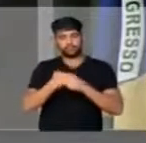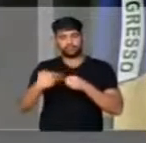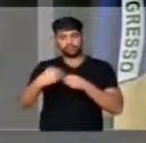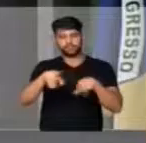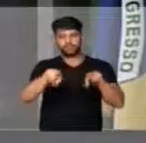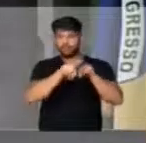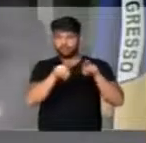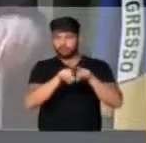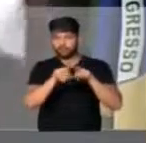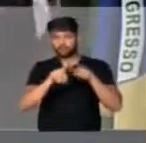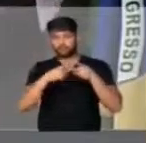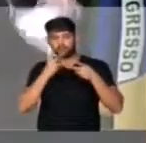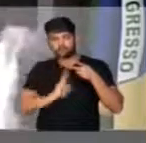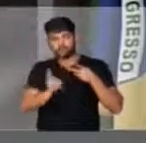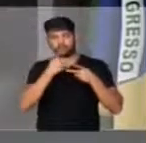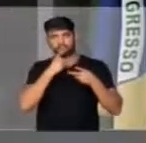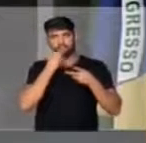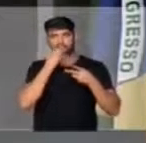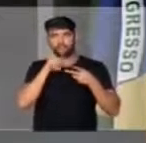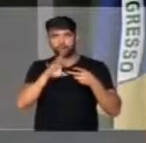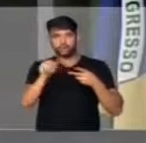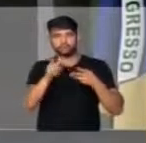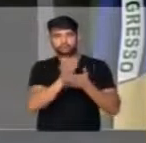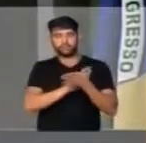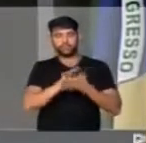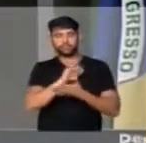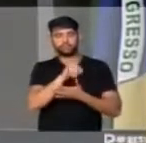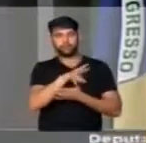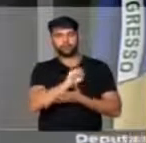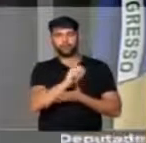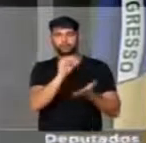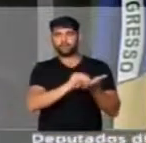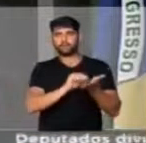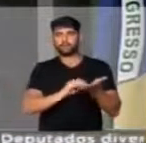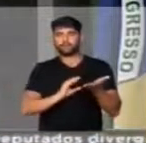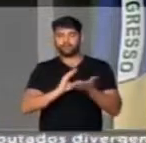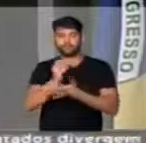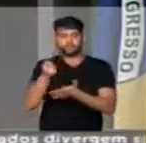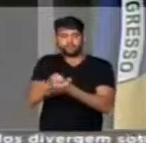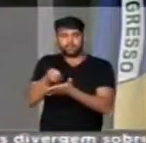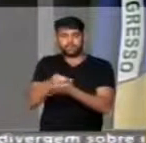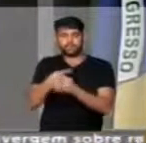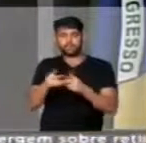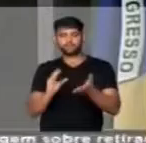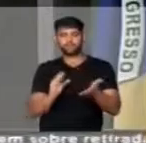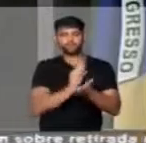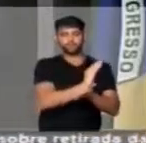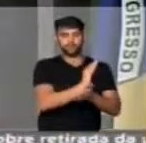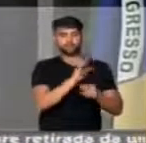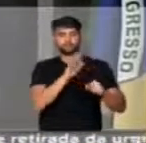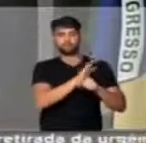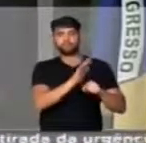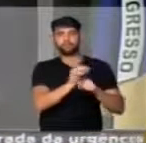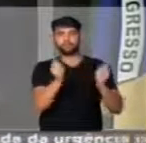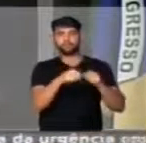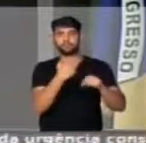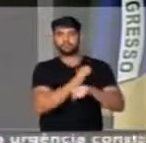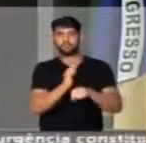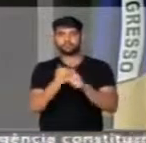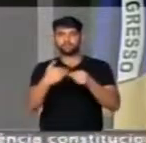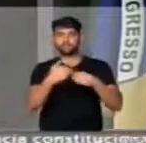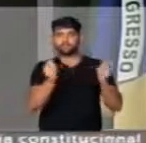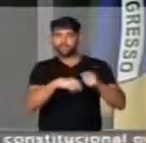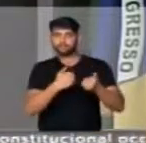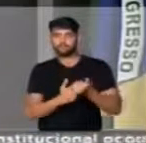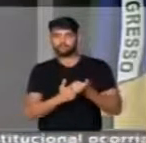também. Deram sempre o ônus, mas não deram os bônus. Repassaram as obrigações, mas não deram as condições para que os estados